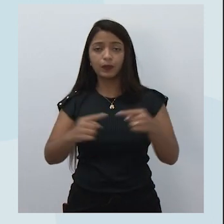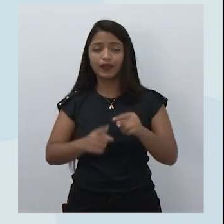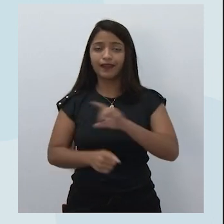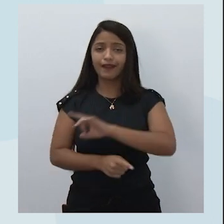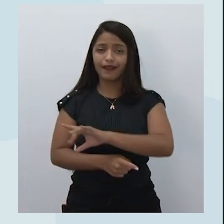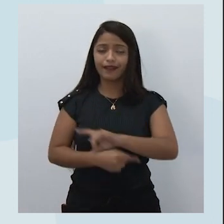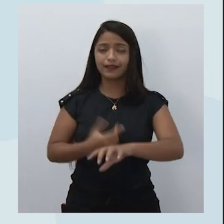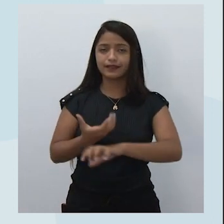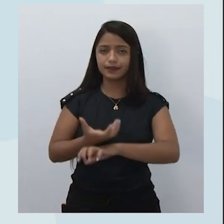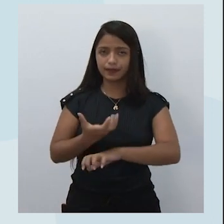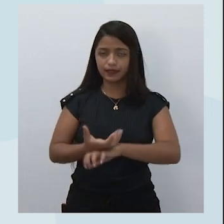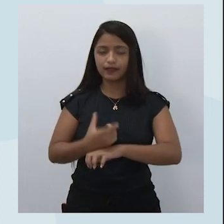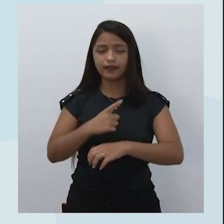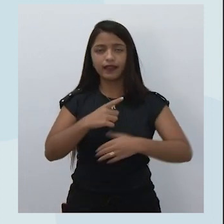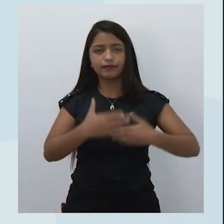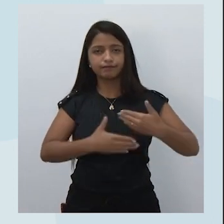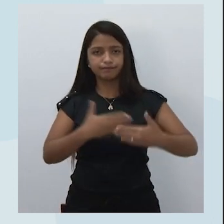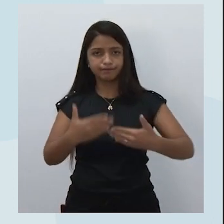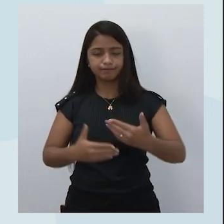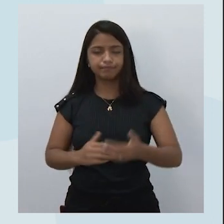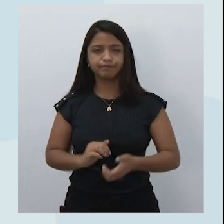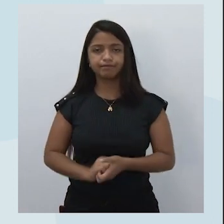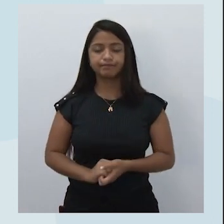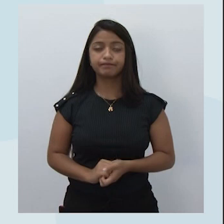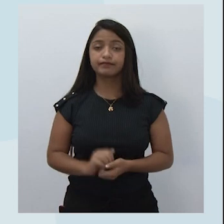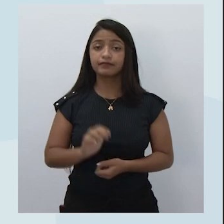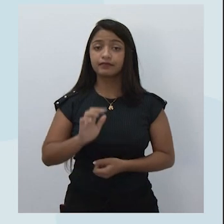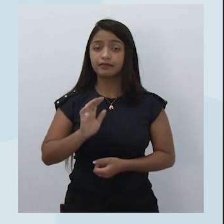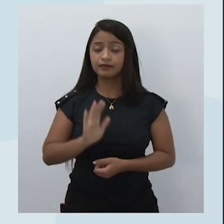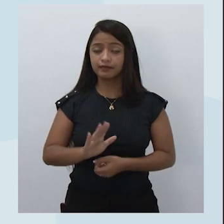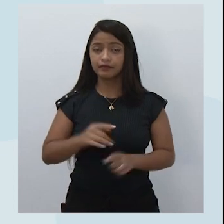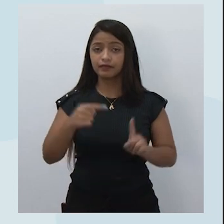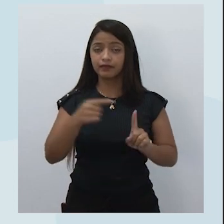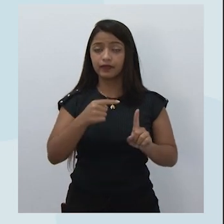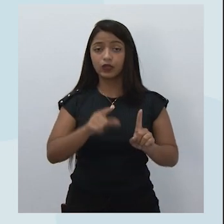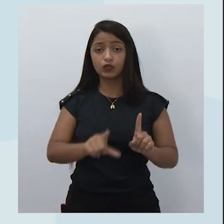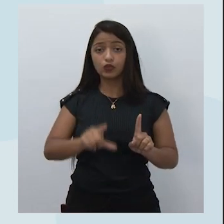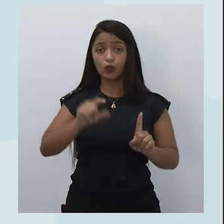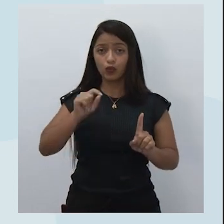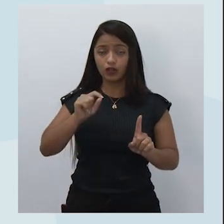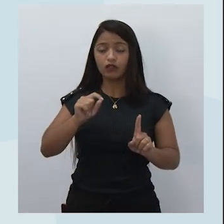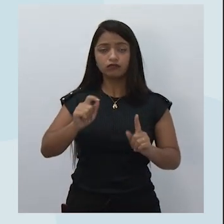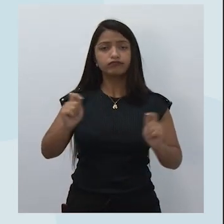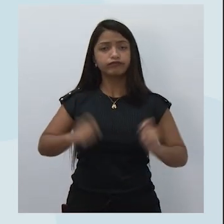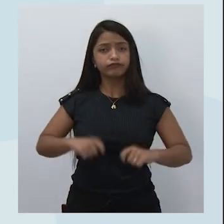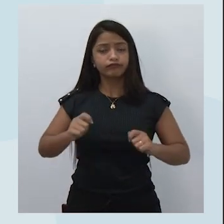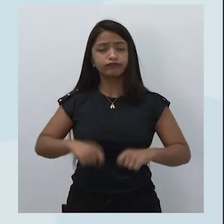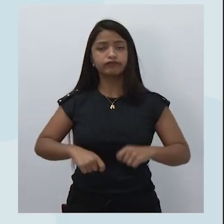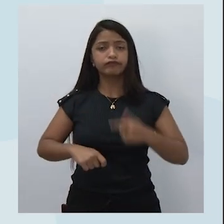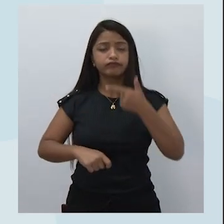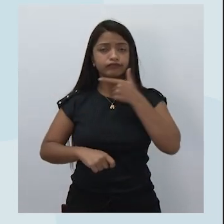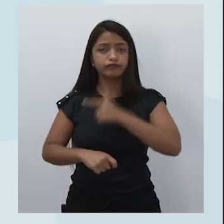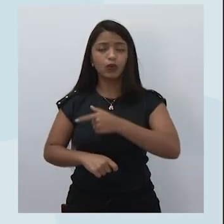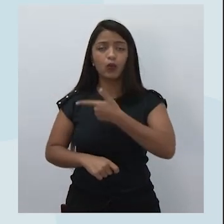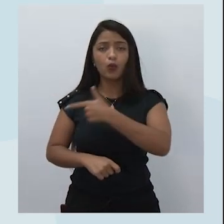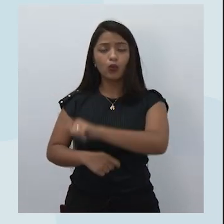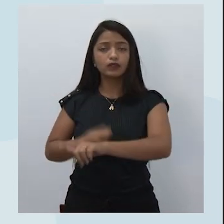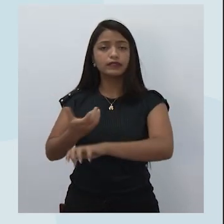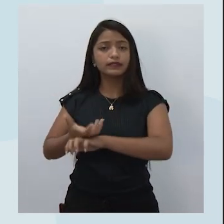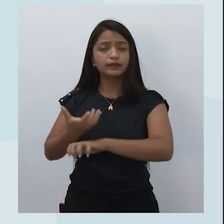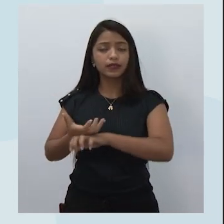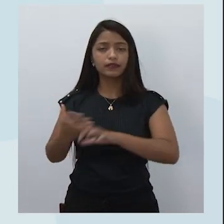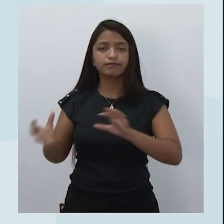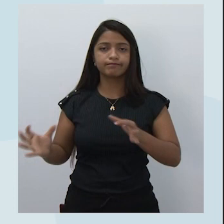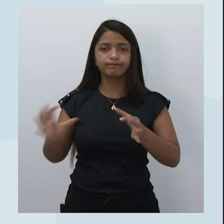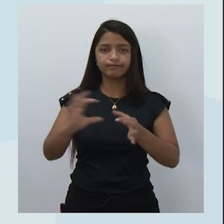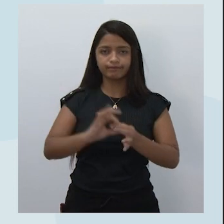uma trajetória. Entretanto, o caminho escolhido considerou momentos de encontro com os demais componentes. Foi